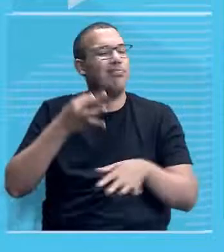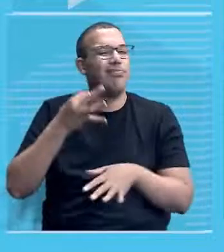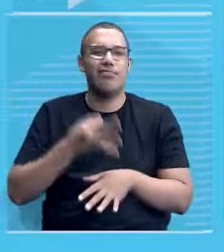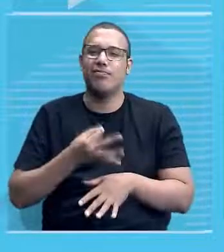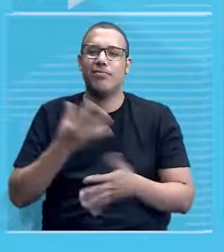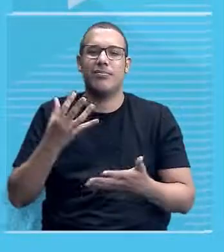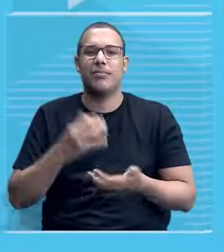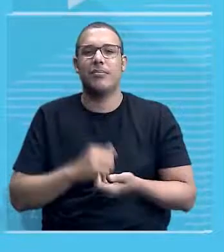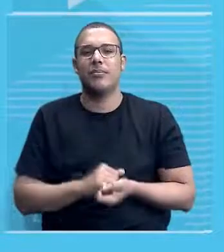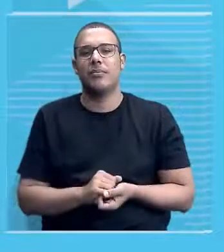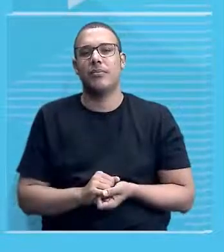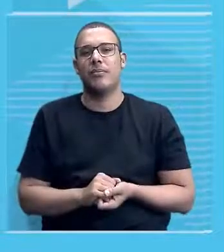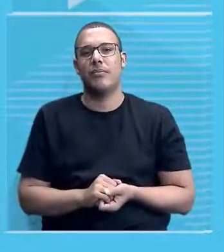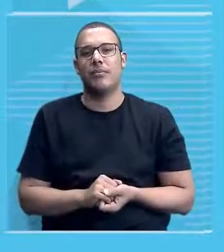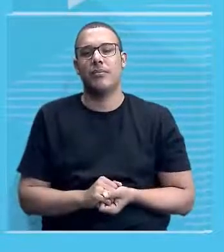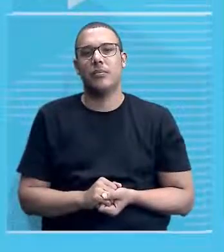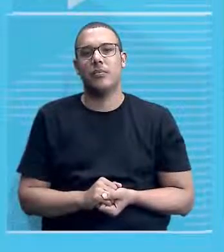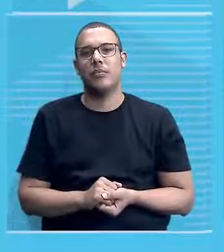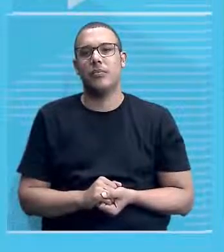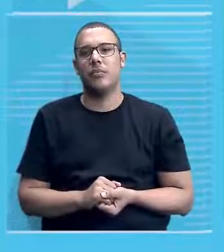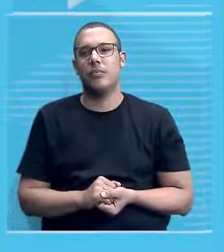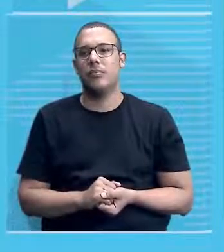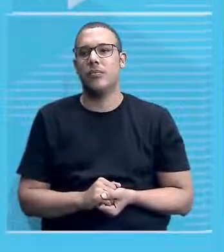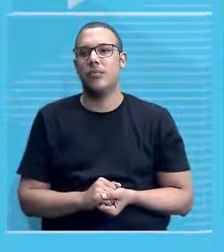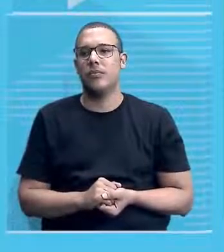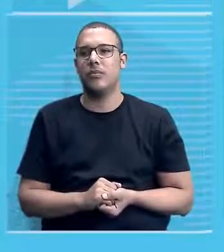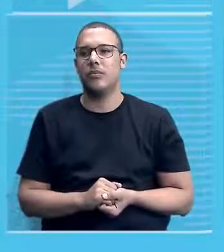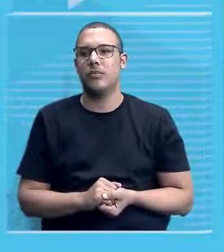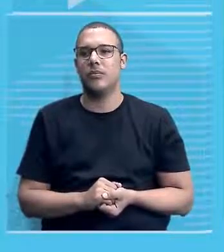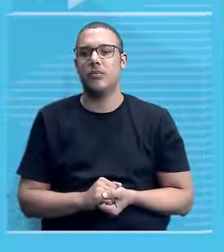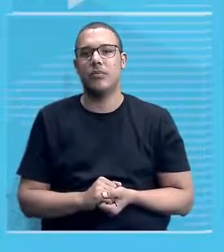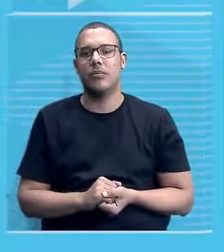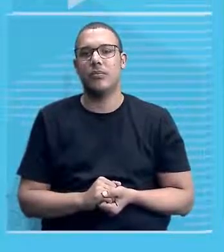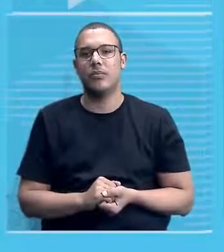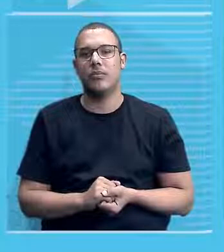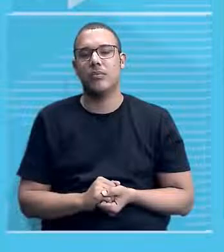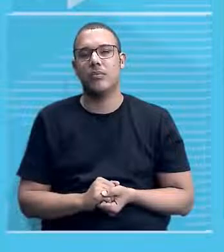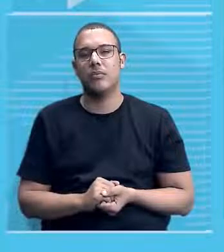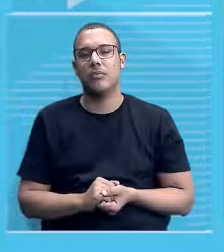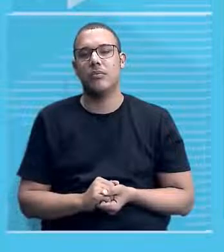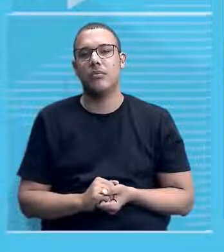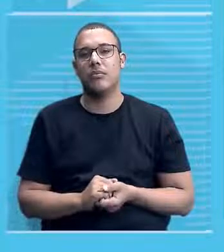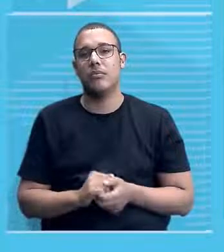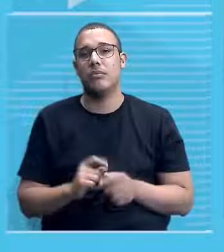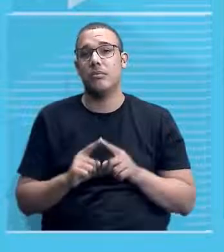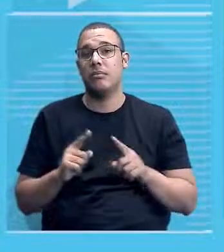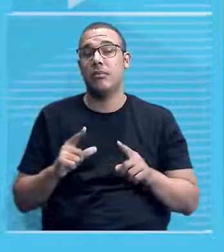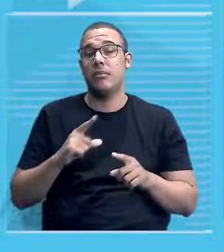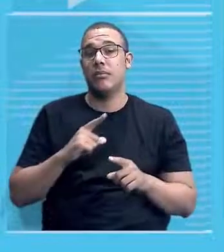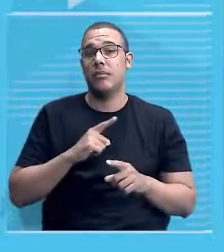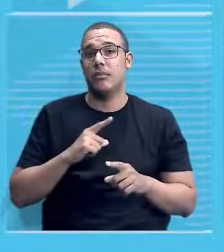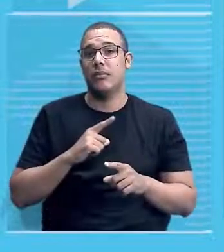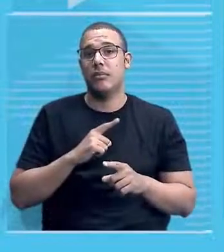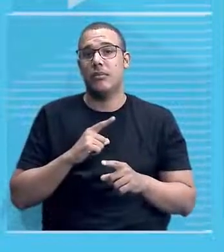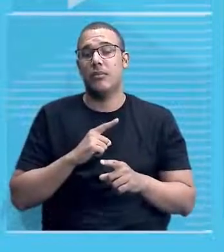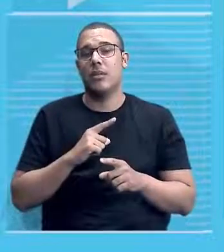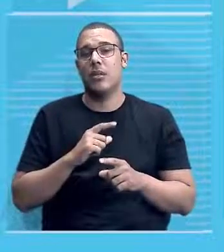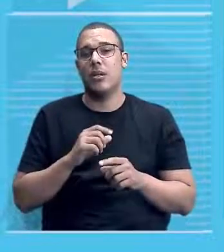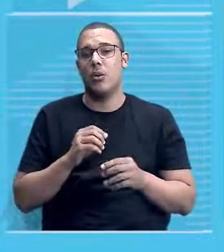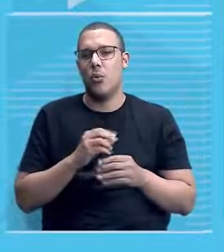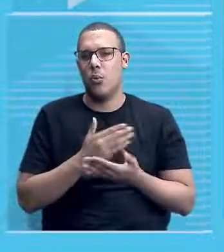antes de ser Detonado fracassou mas ficaram as sementes para